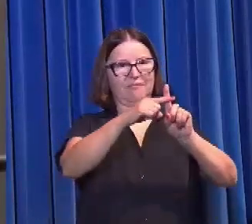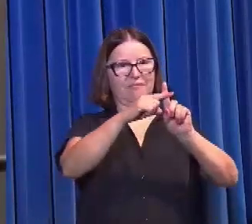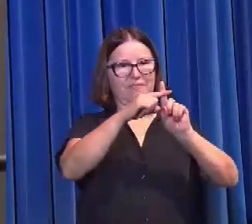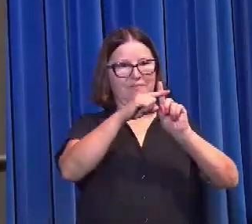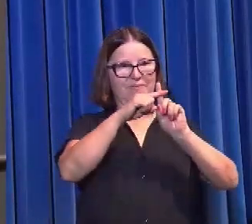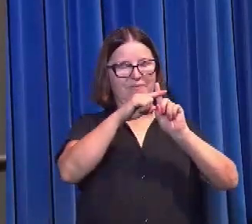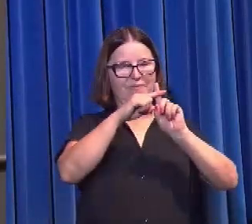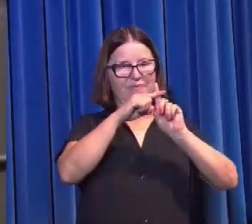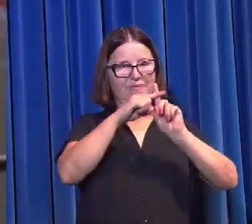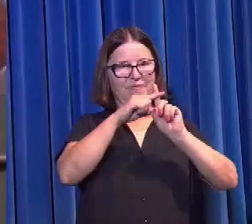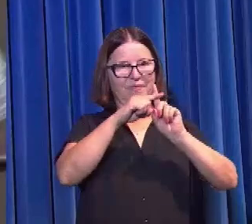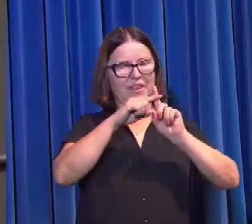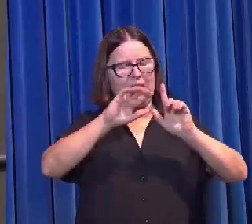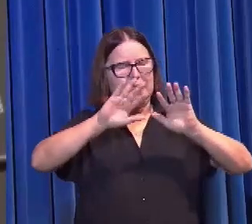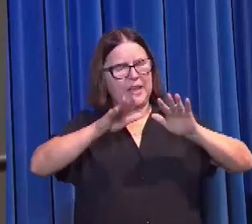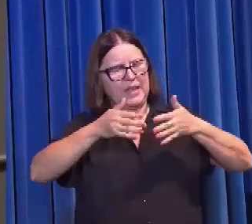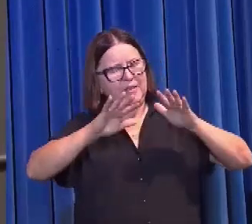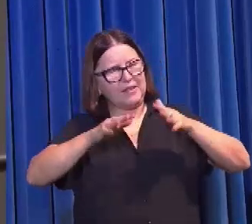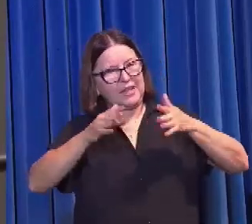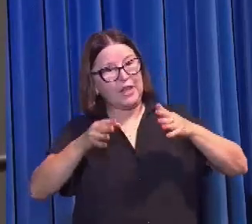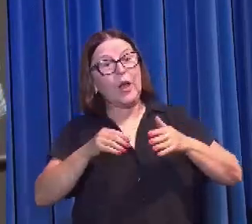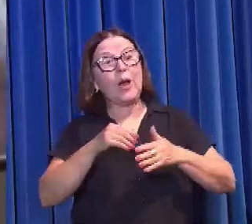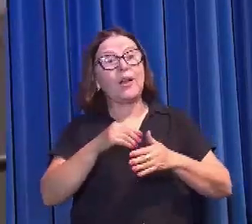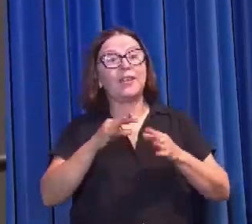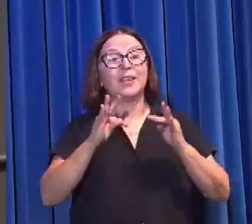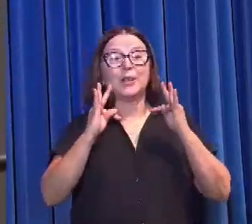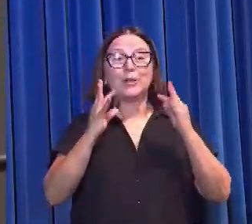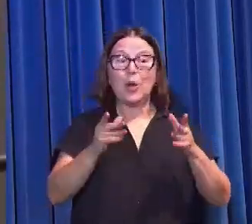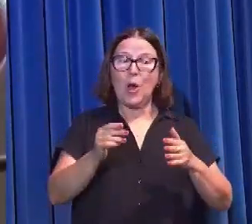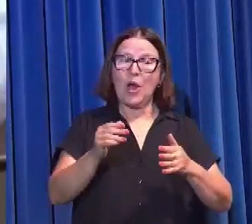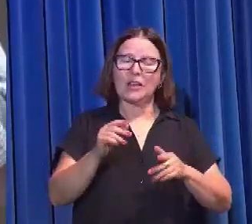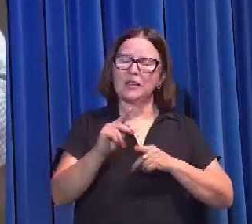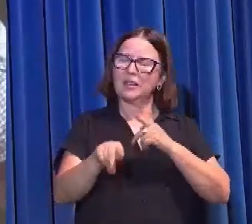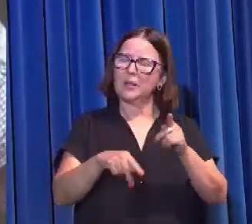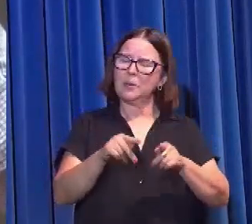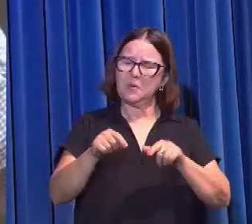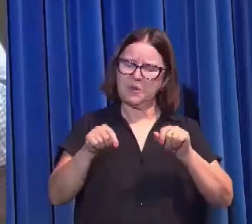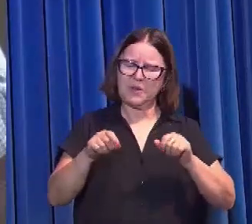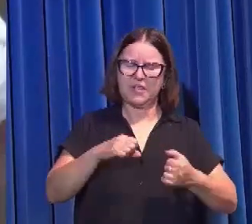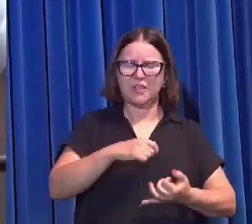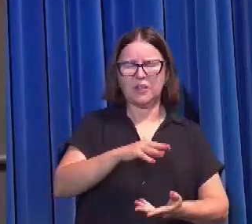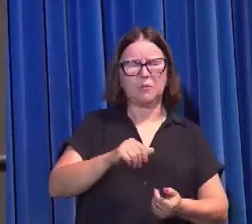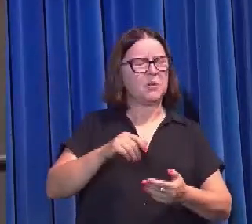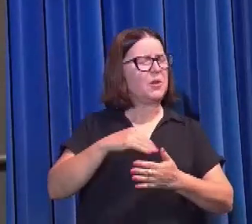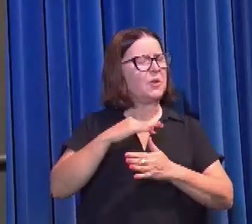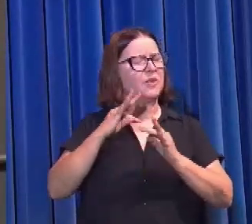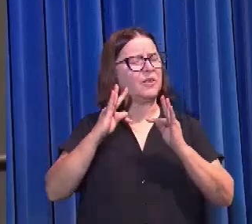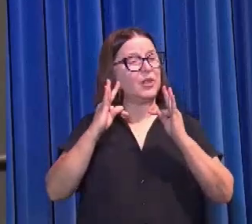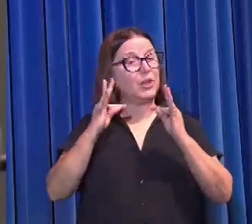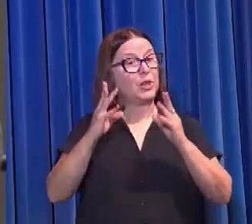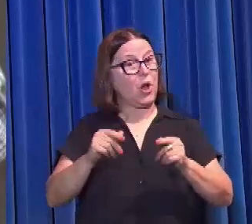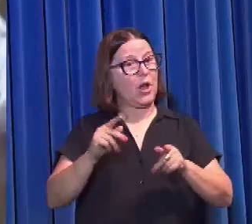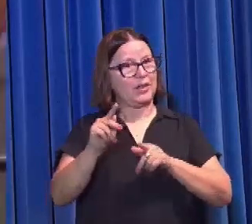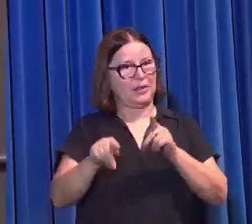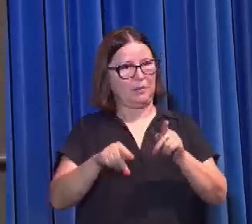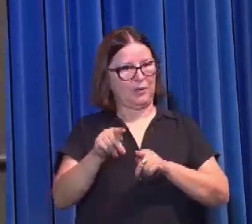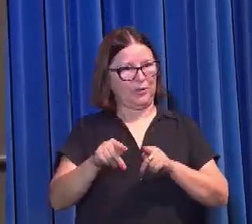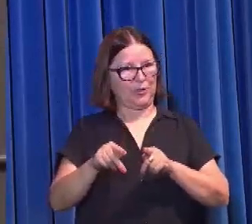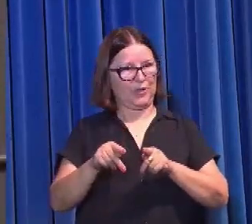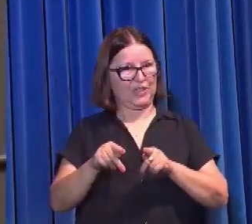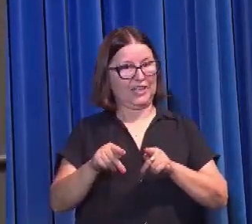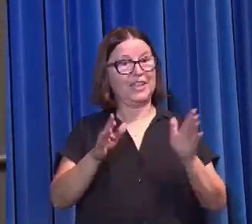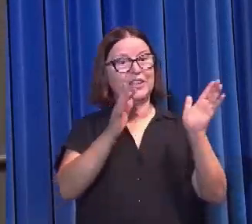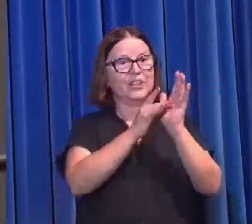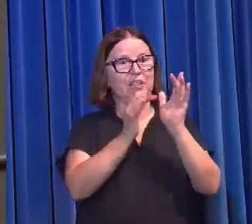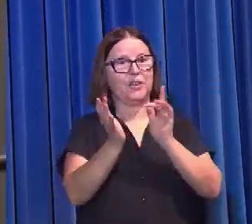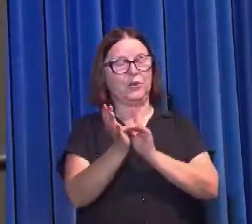terra, trairei todos a mim mesmo. Todos, gentios, gregos, judeus, todos os tipos de pessoa, homem, mulher,